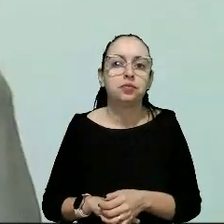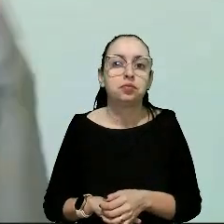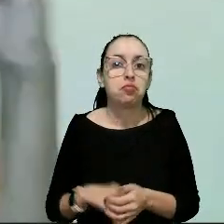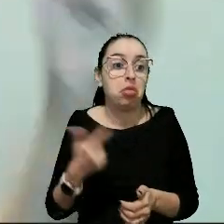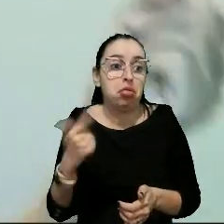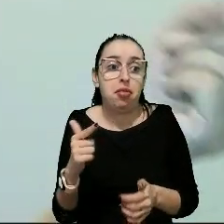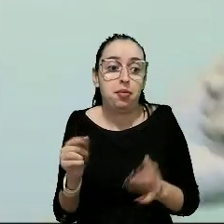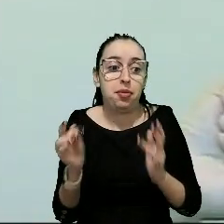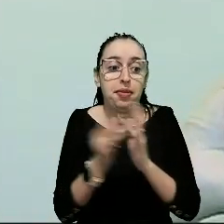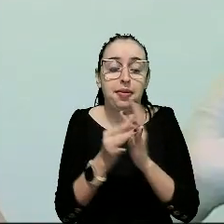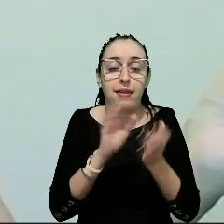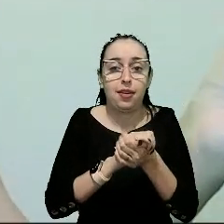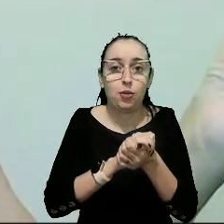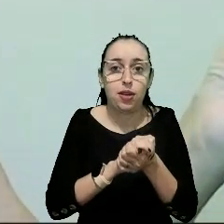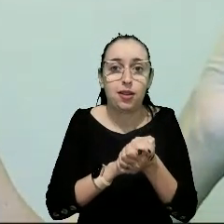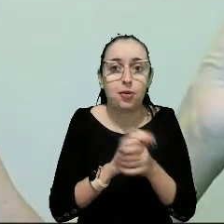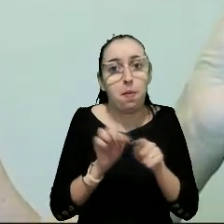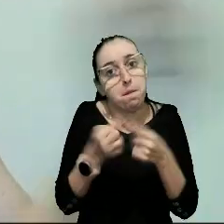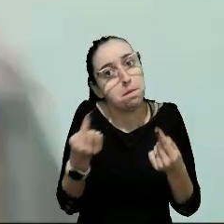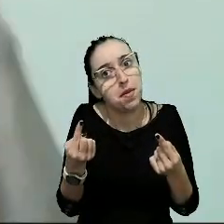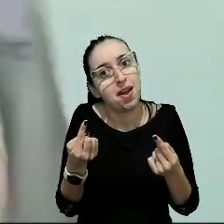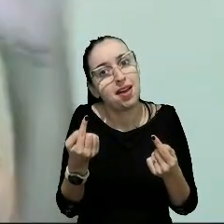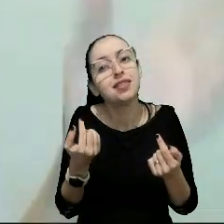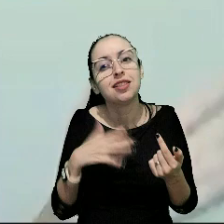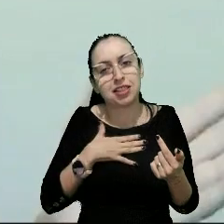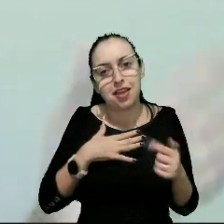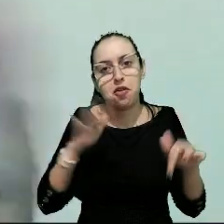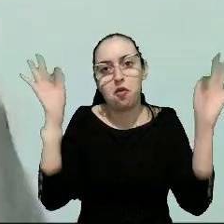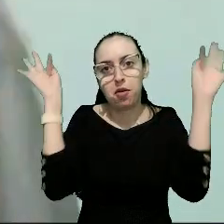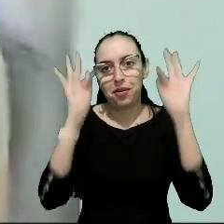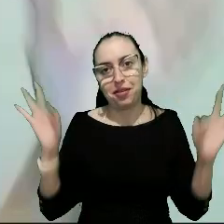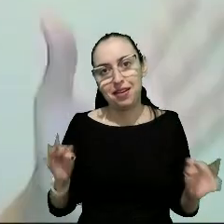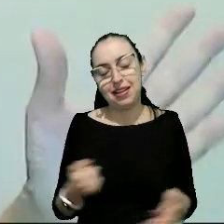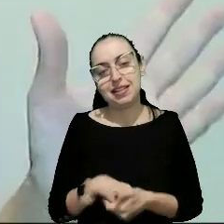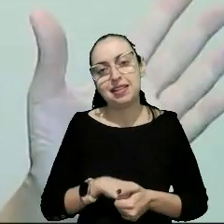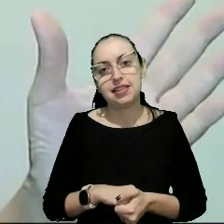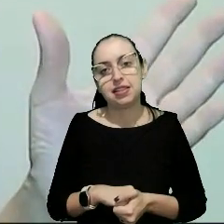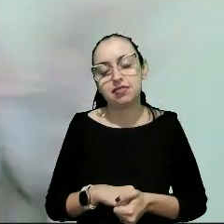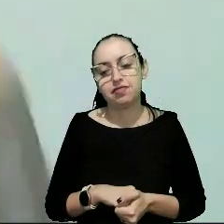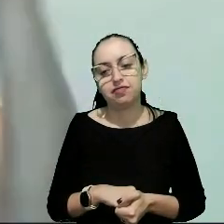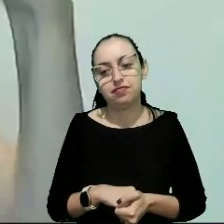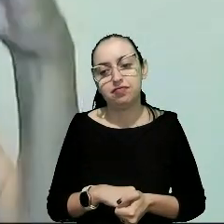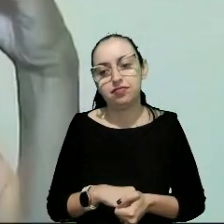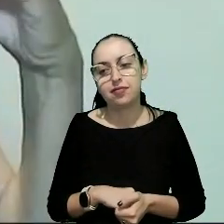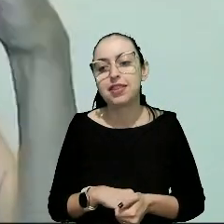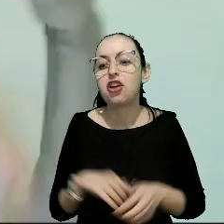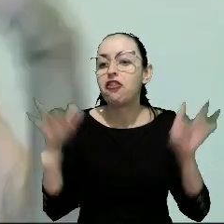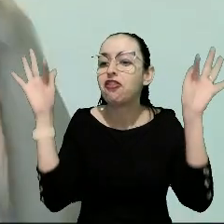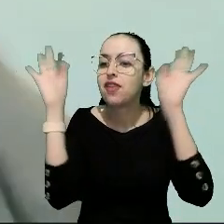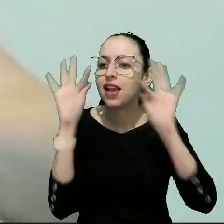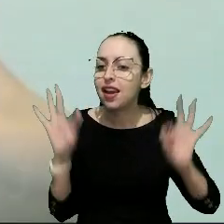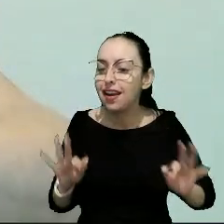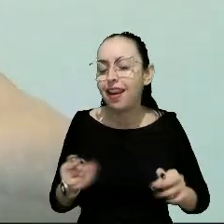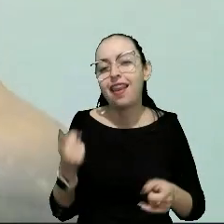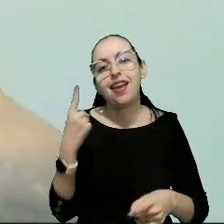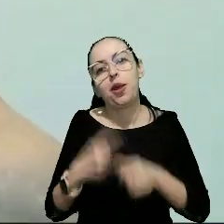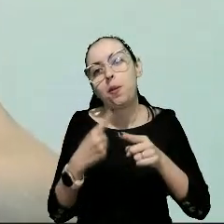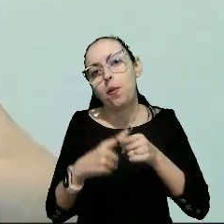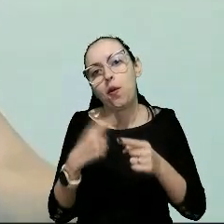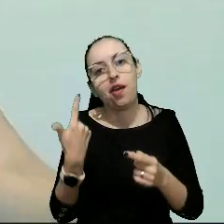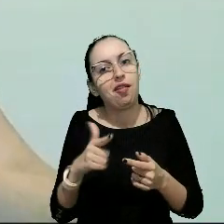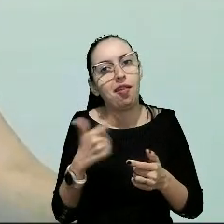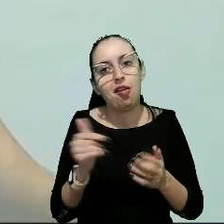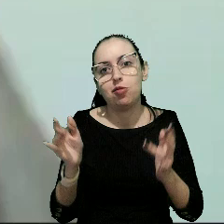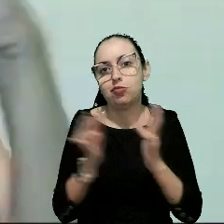tenho marido, mas sou feliz. Muitas me falam: não tenho marido, mas sou feliz. Não, sou feliz porque não